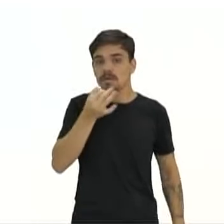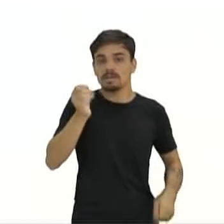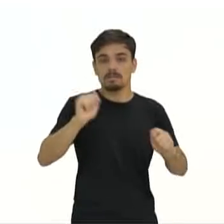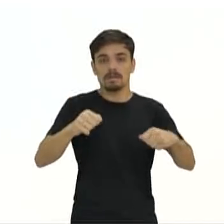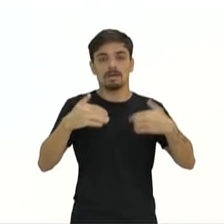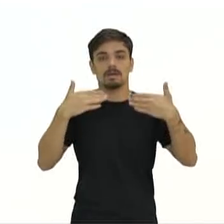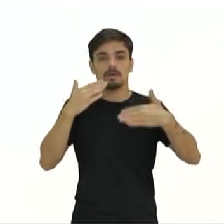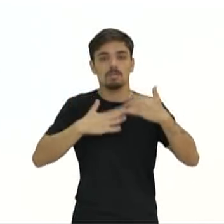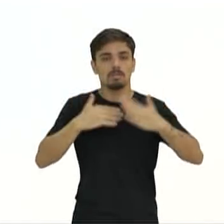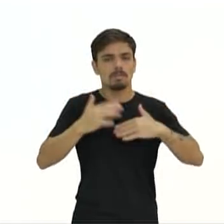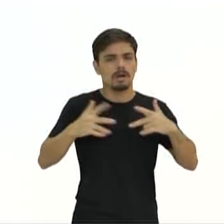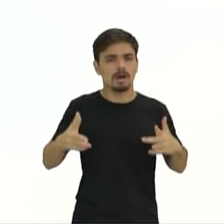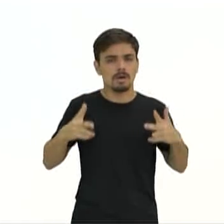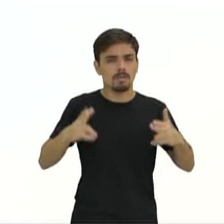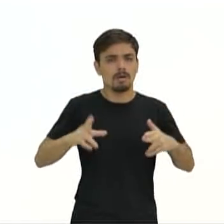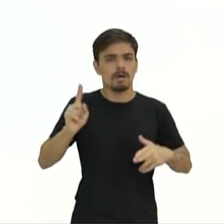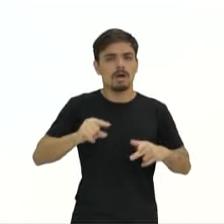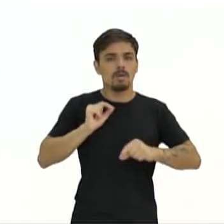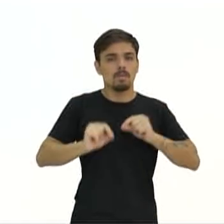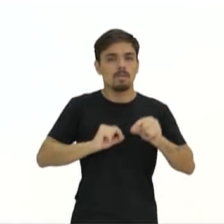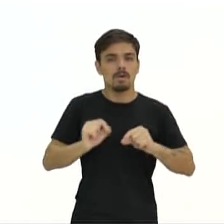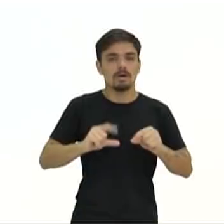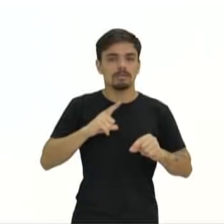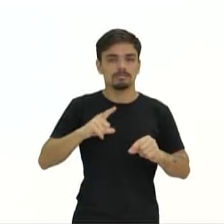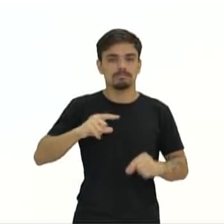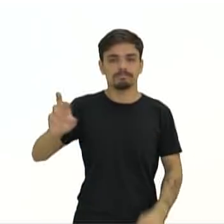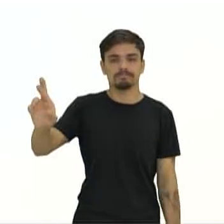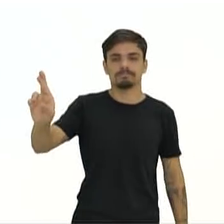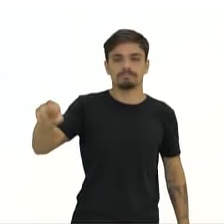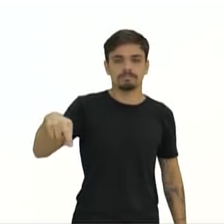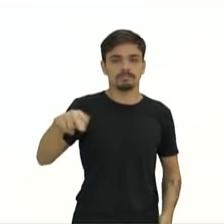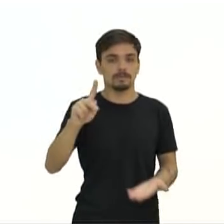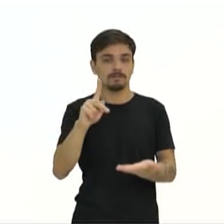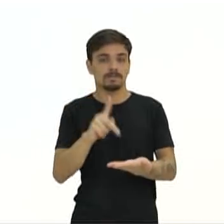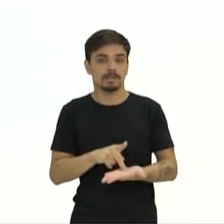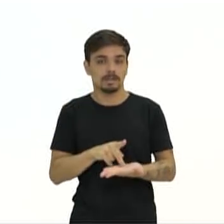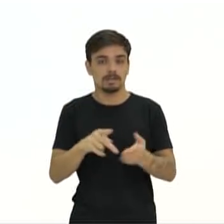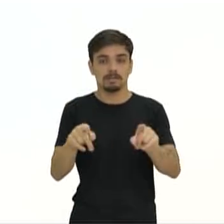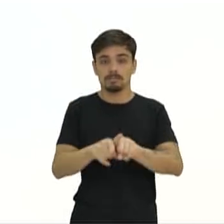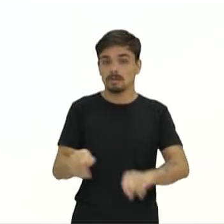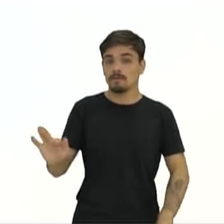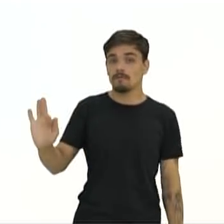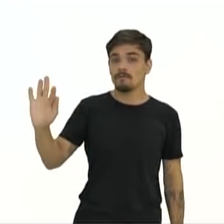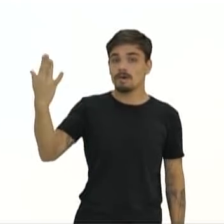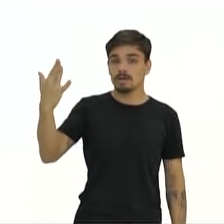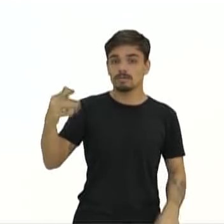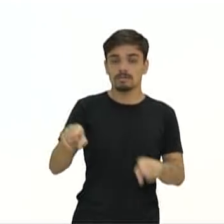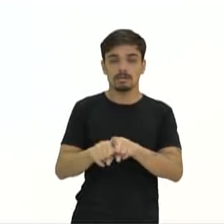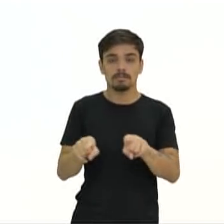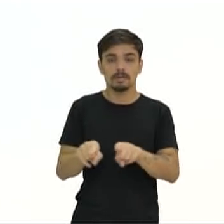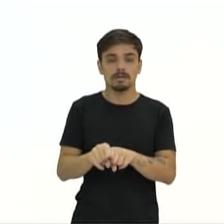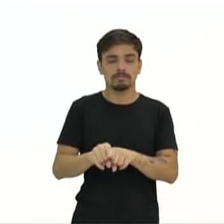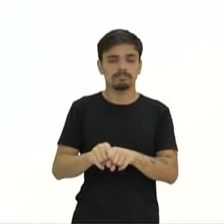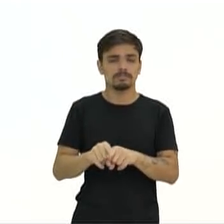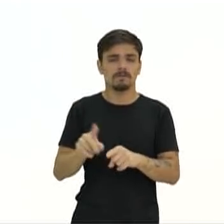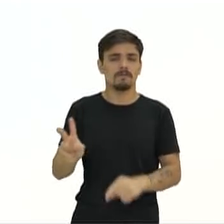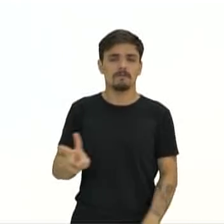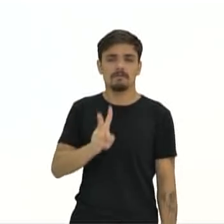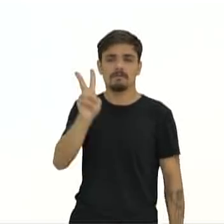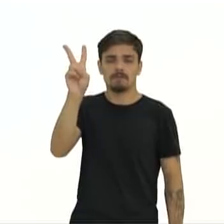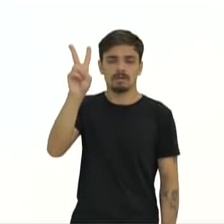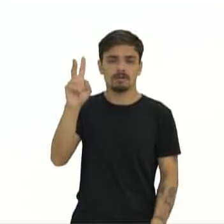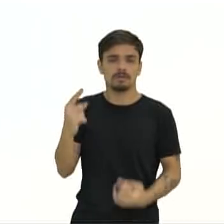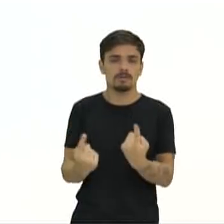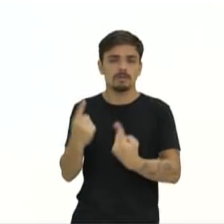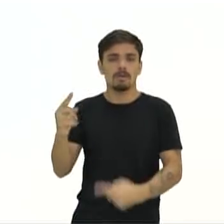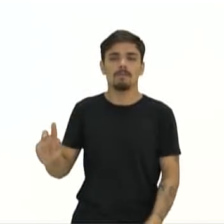de argumentos que nada mais são que razões, verdades, fatos, virtudes e valores. E quais